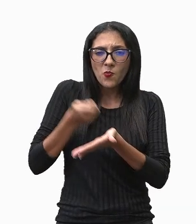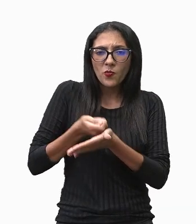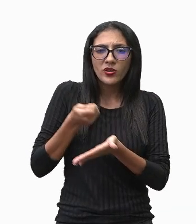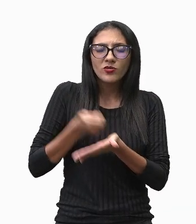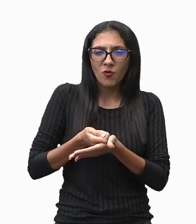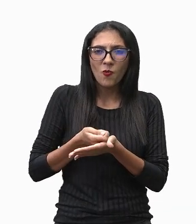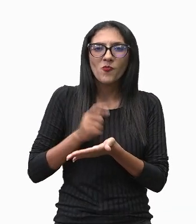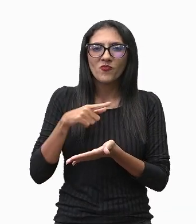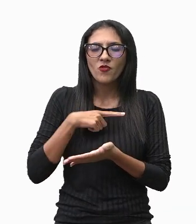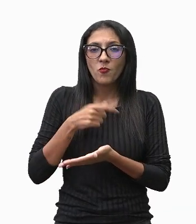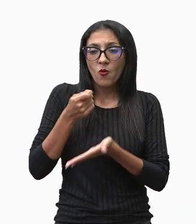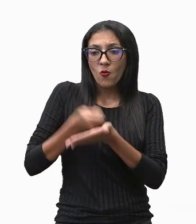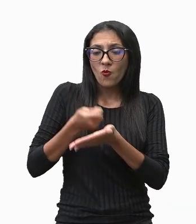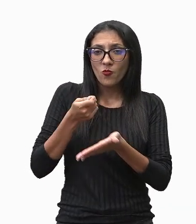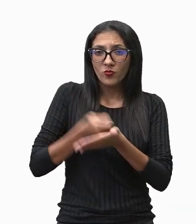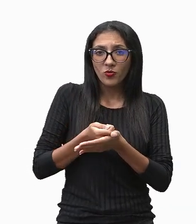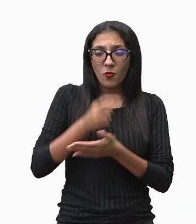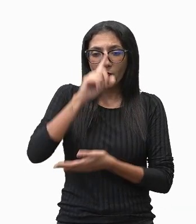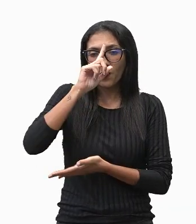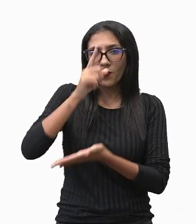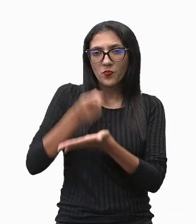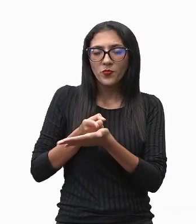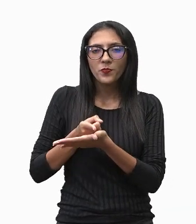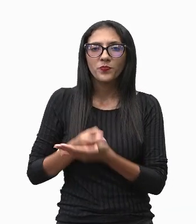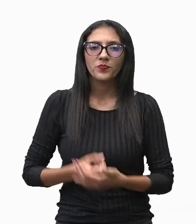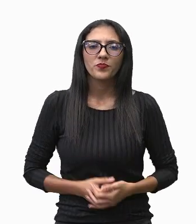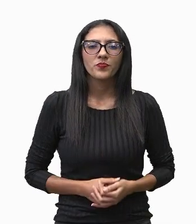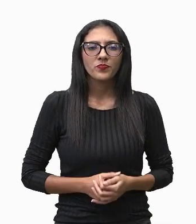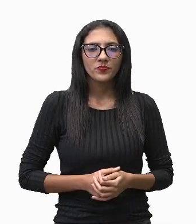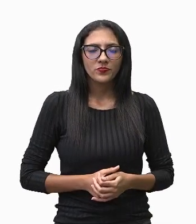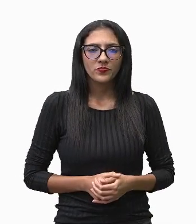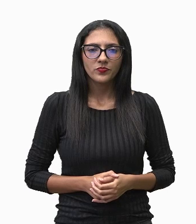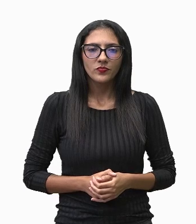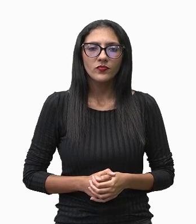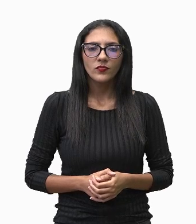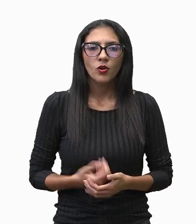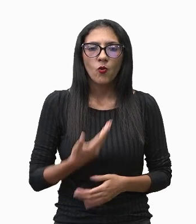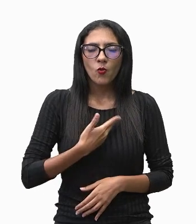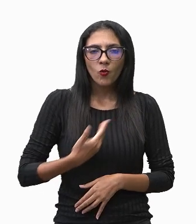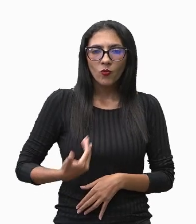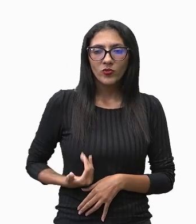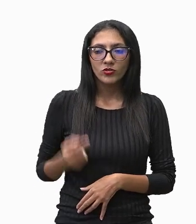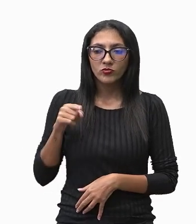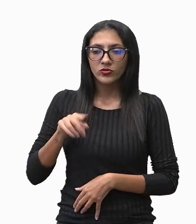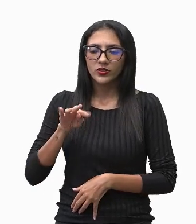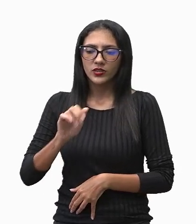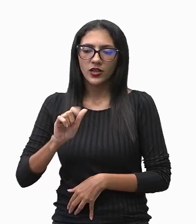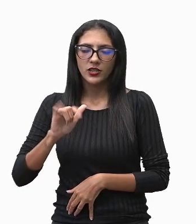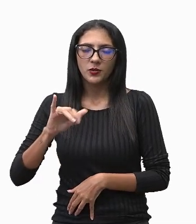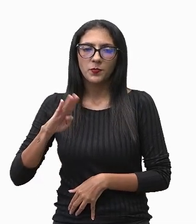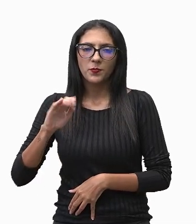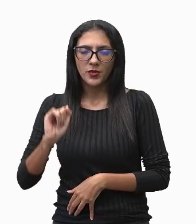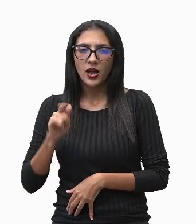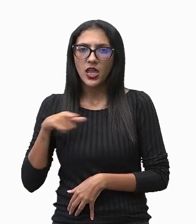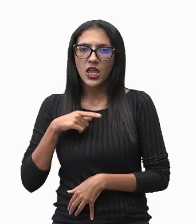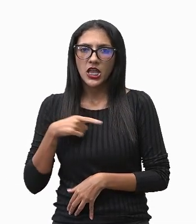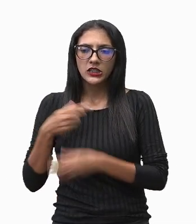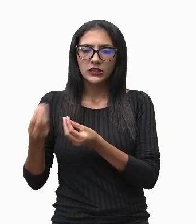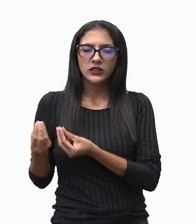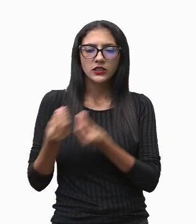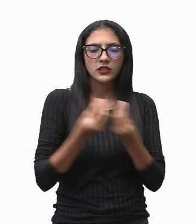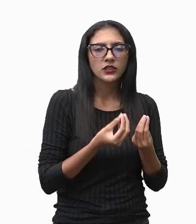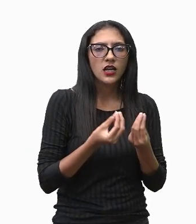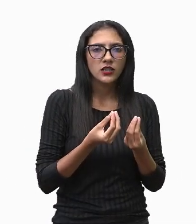uma exigência dele, que o governo talibã ele entregasse,